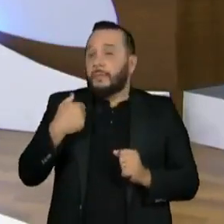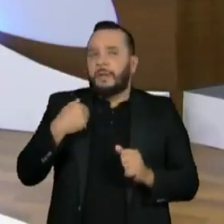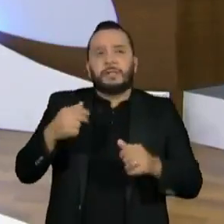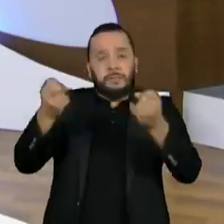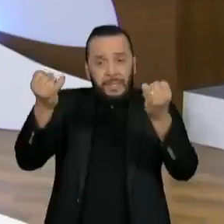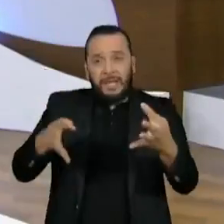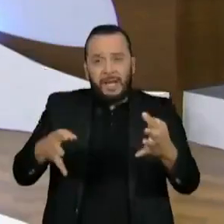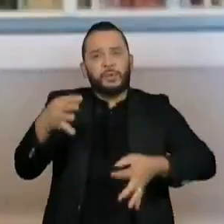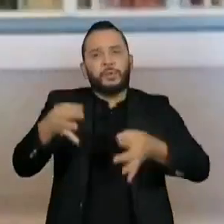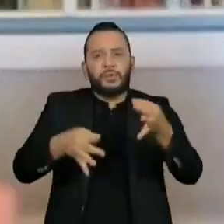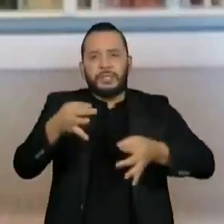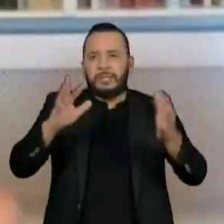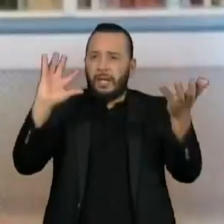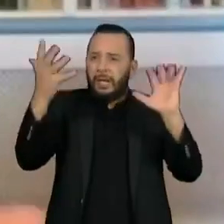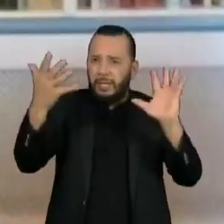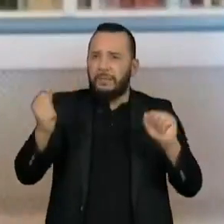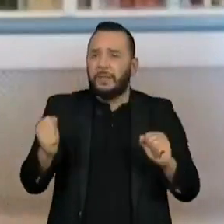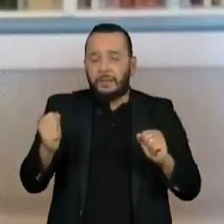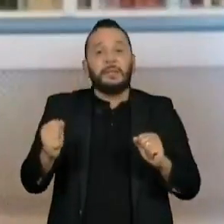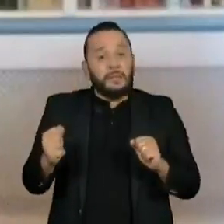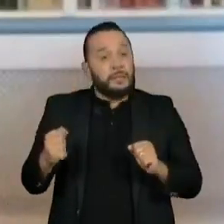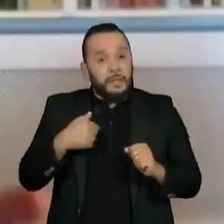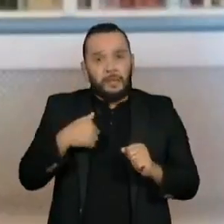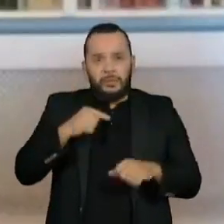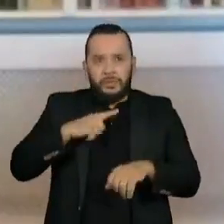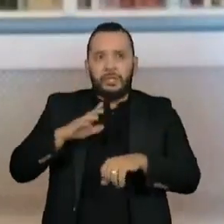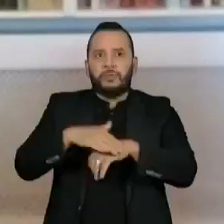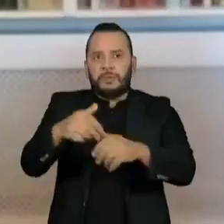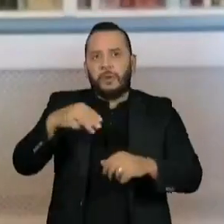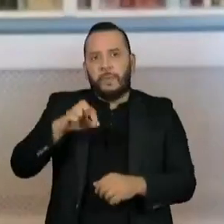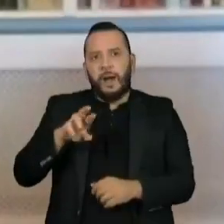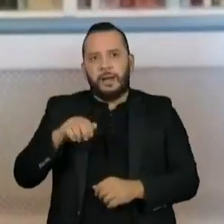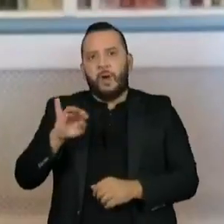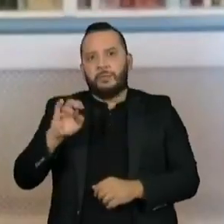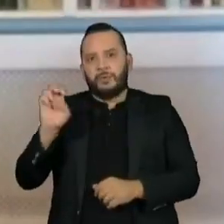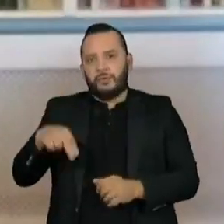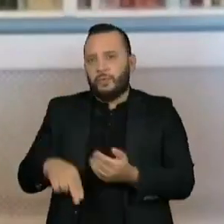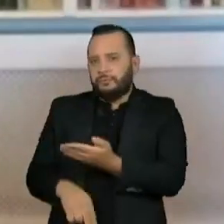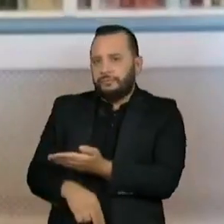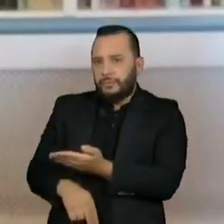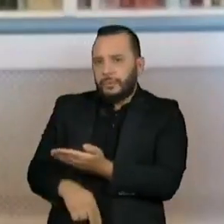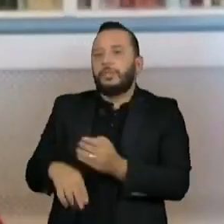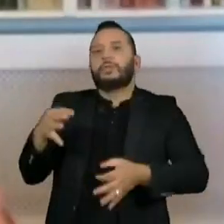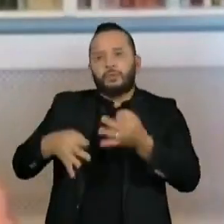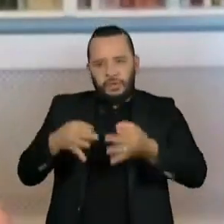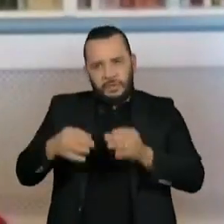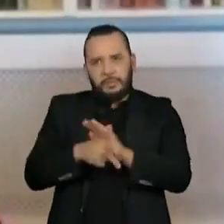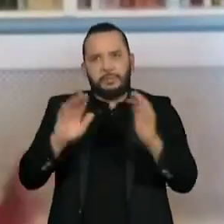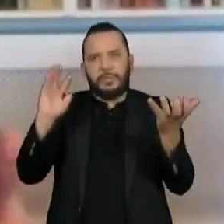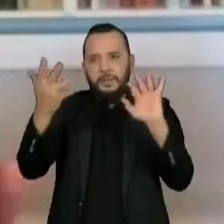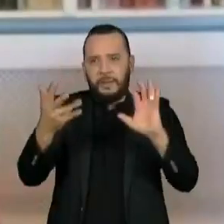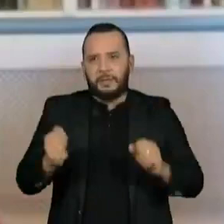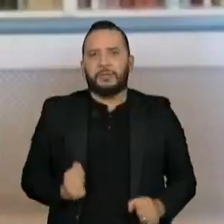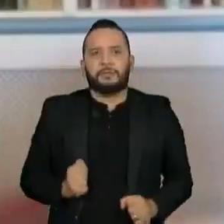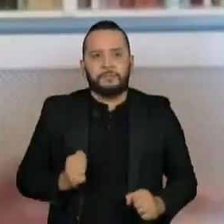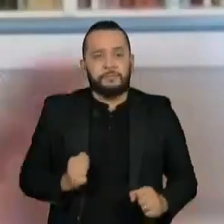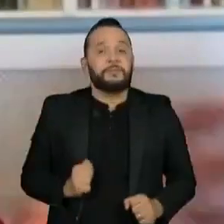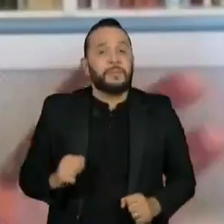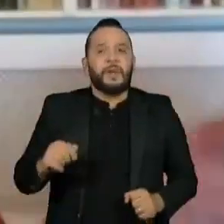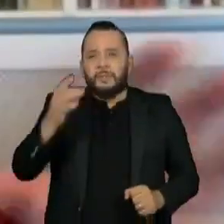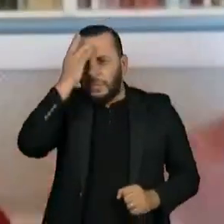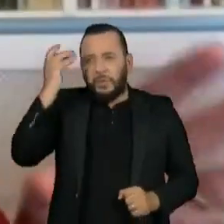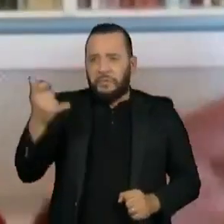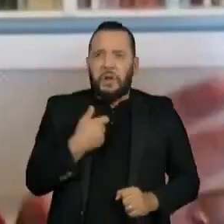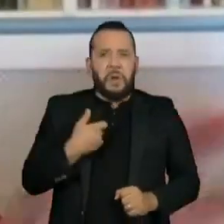fala sobre climate justice. E eu tinha a climate justice foundation, a Mary Robinson Foundation para climate justice. E um número de pessoas me